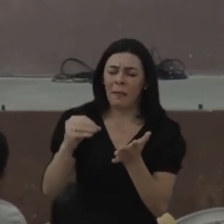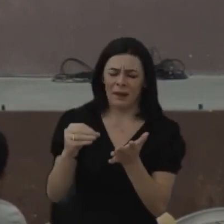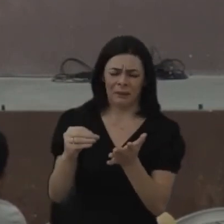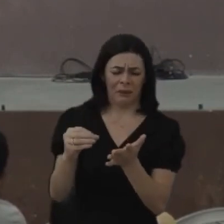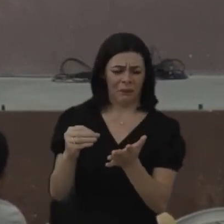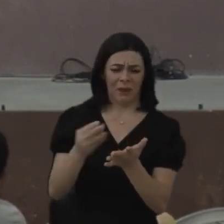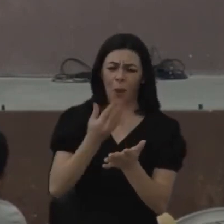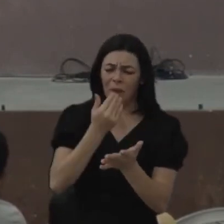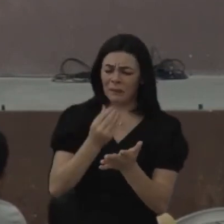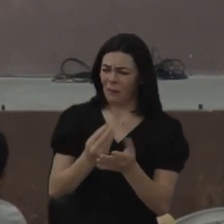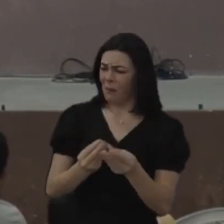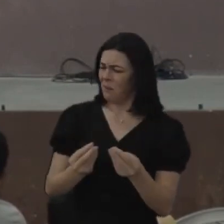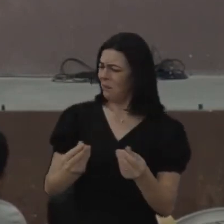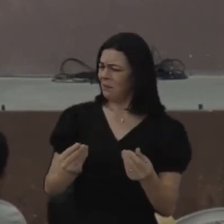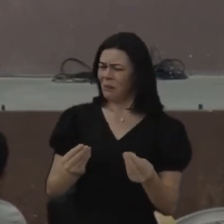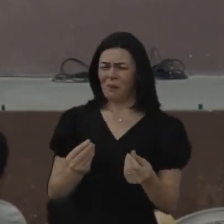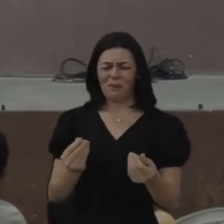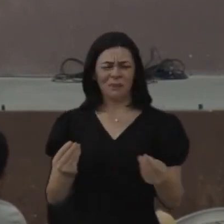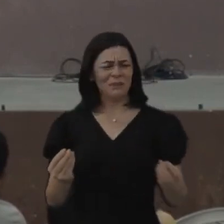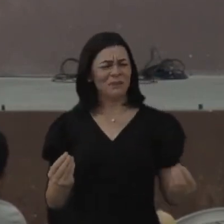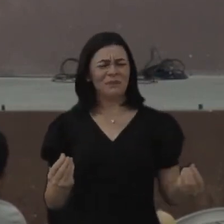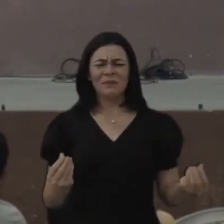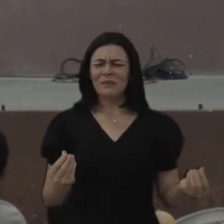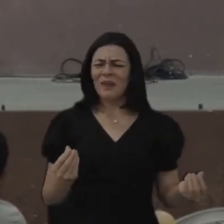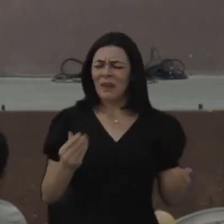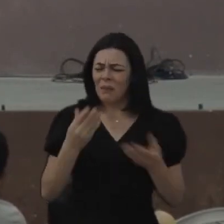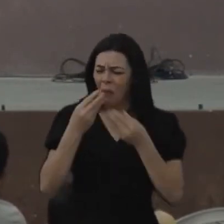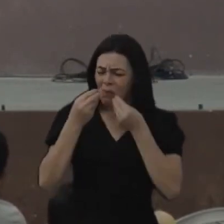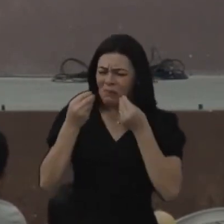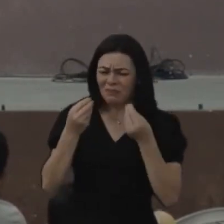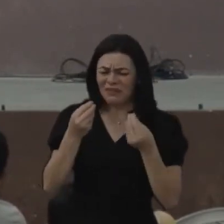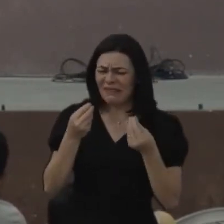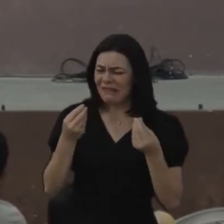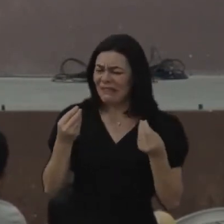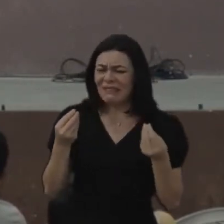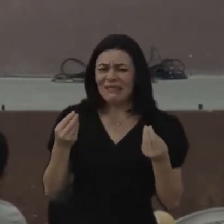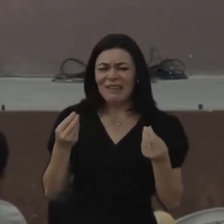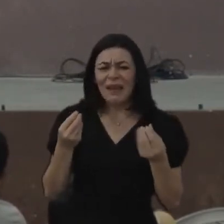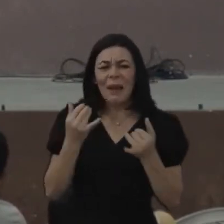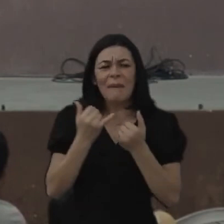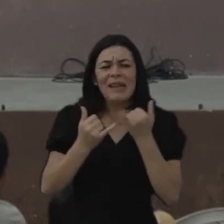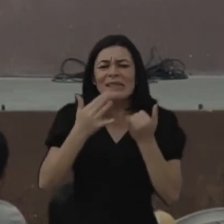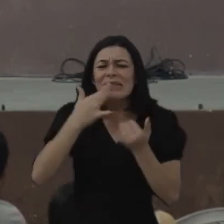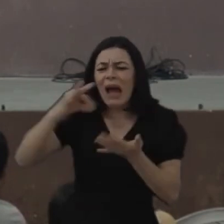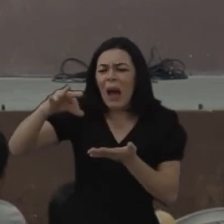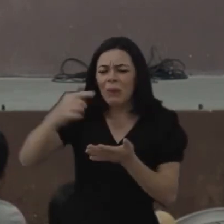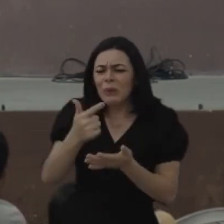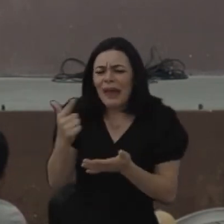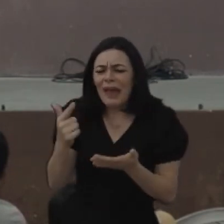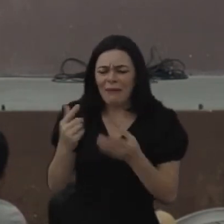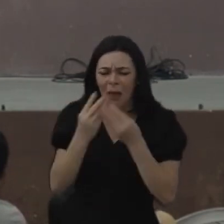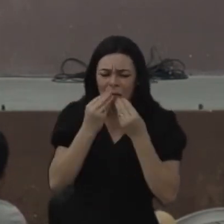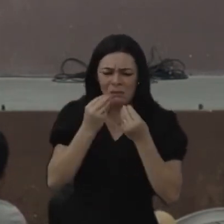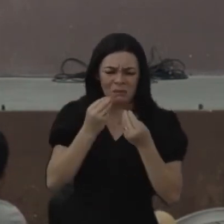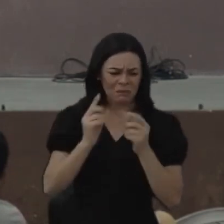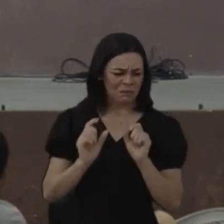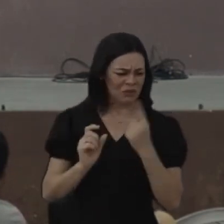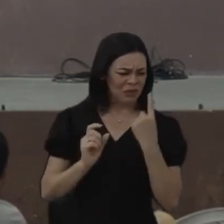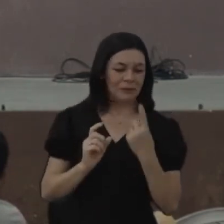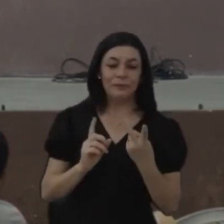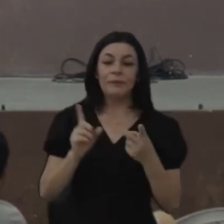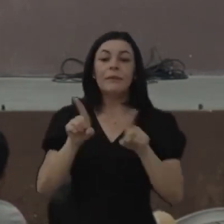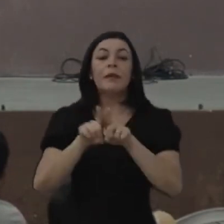E aí a gente percebe que a comida ficou insossa, como a gente diz. Outro problema do